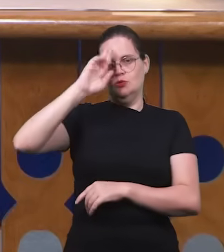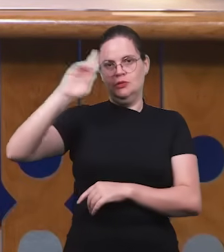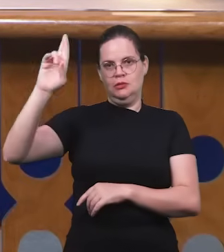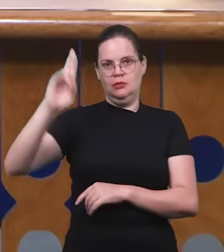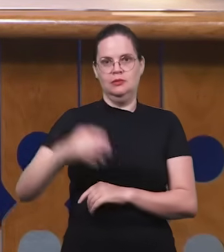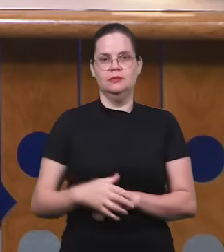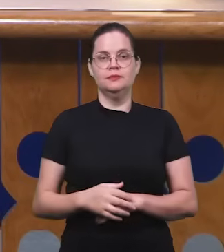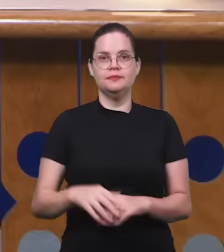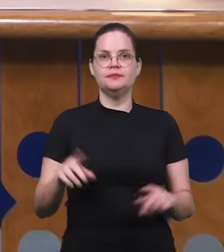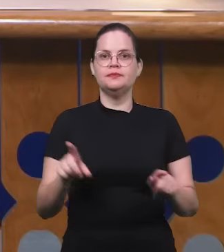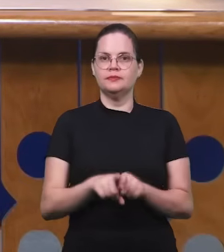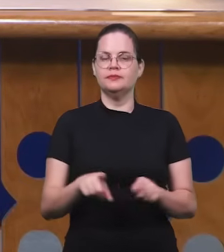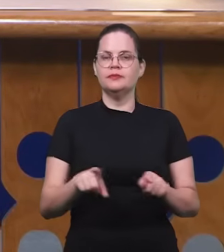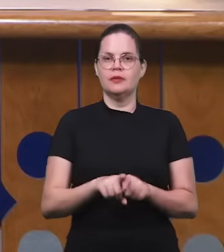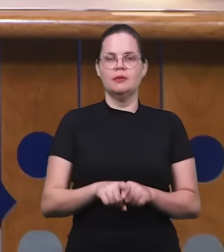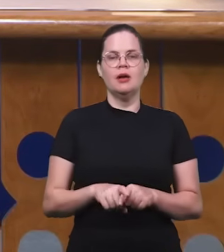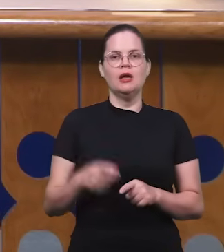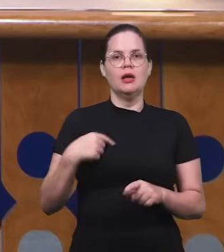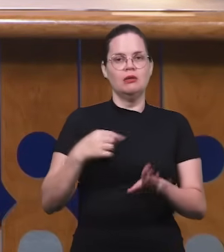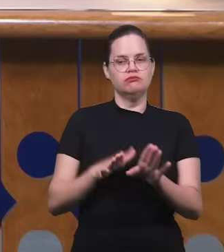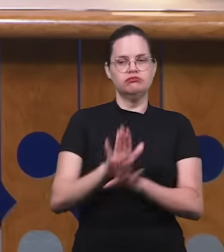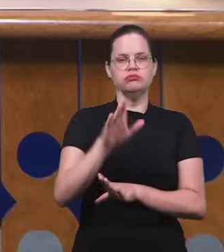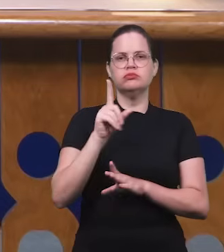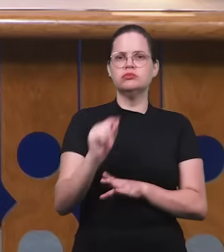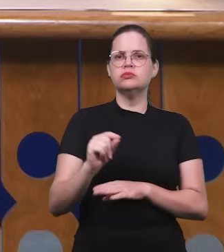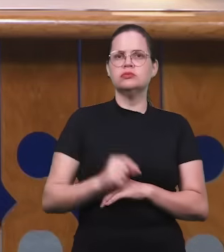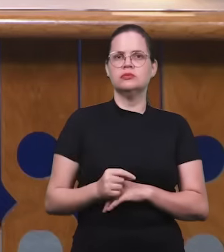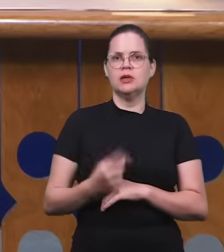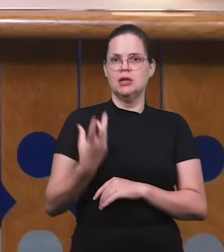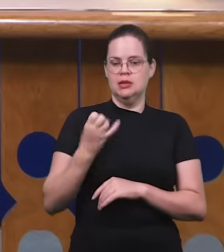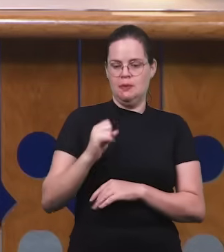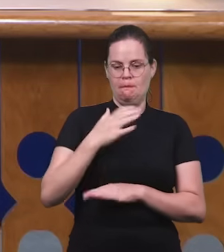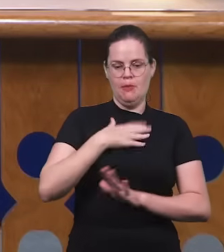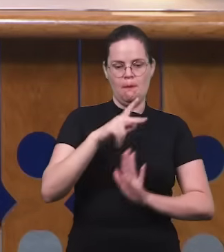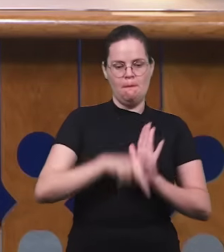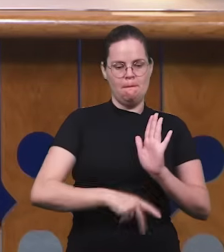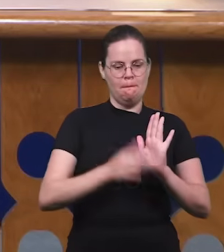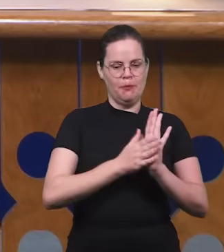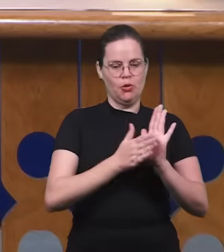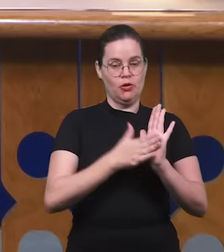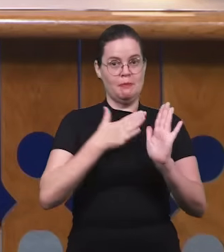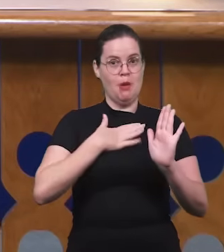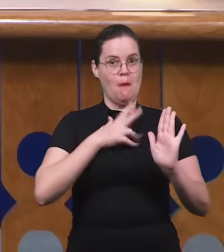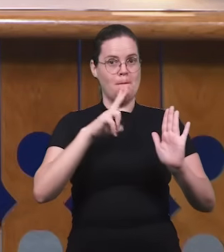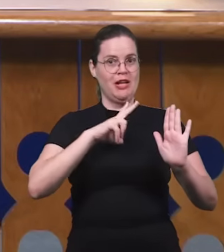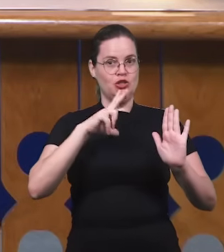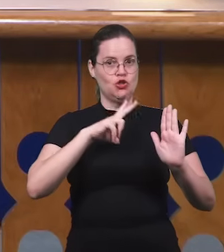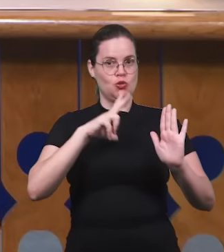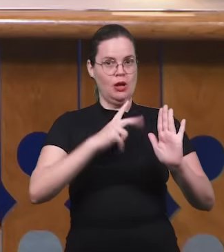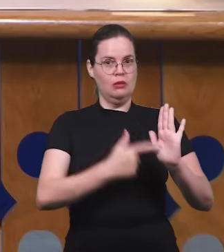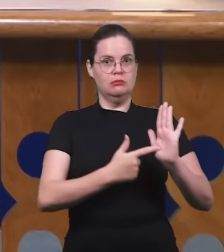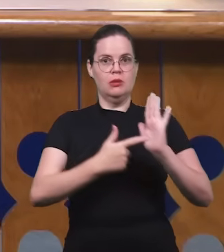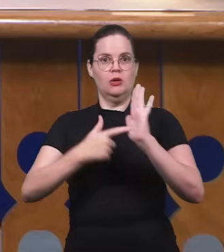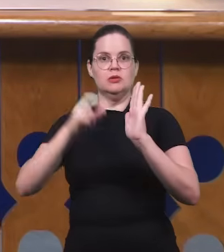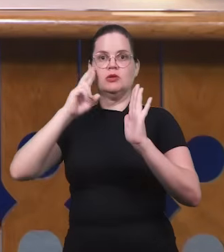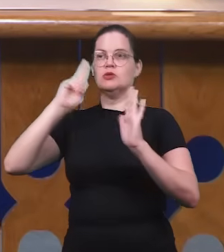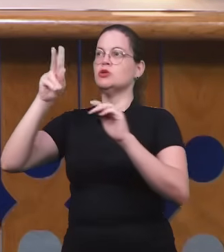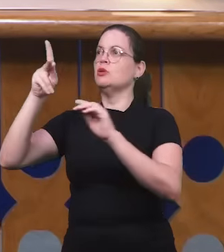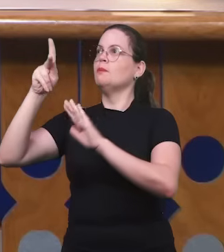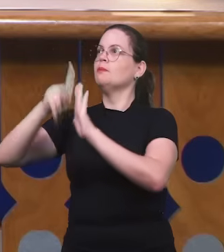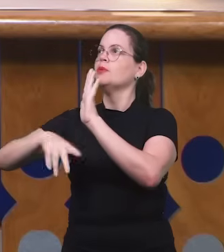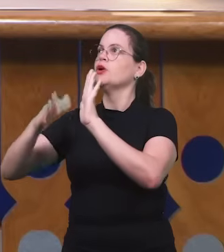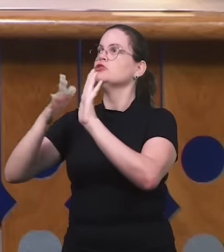que o bom mesmo é quando os nossos projetos pessoais coincidem com o projeto de